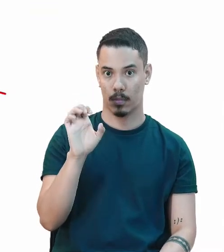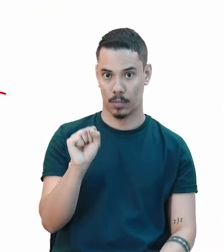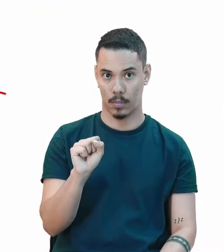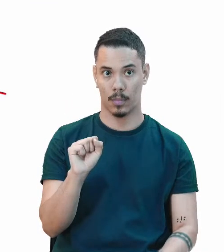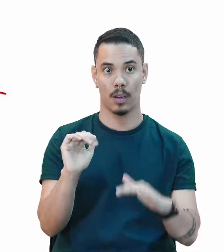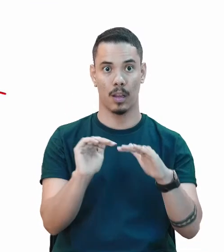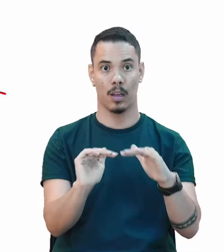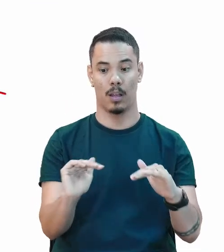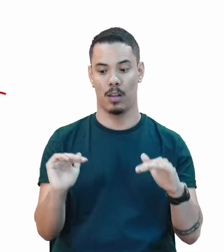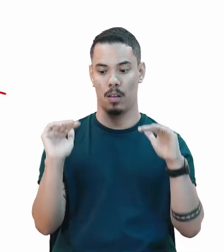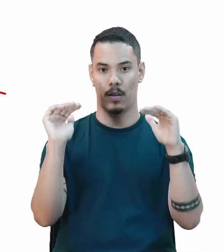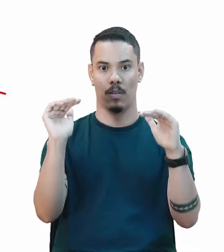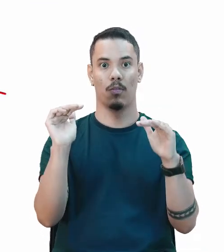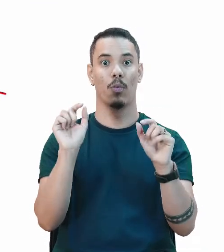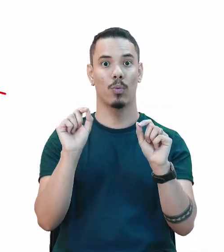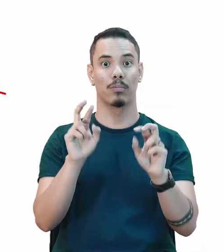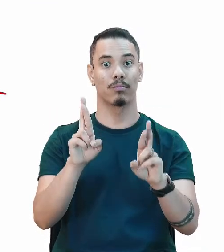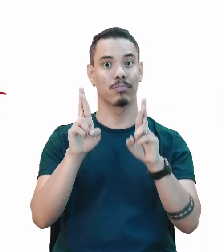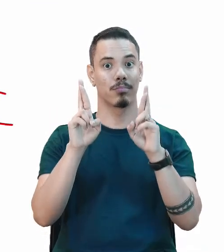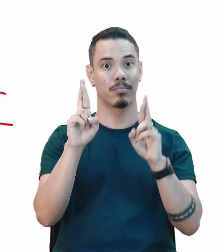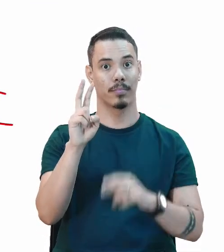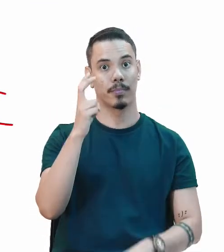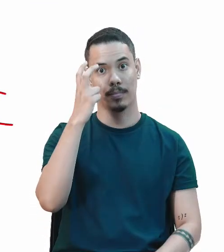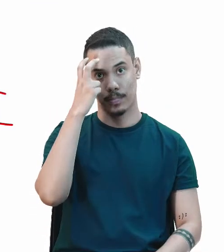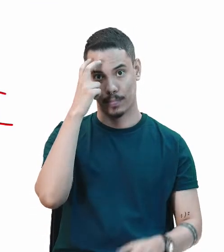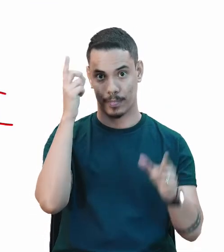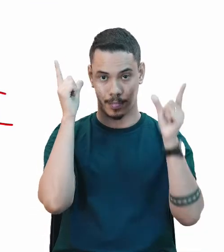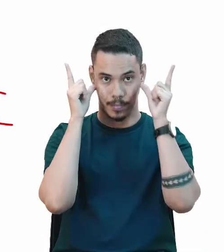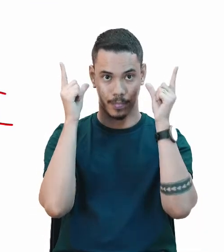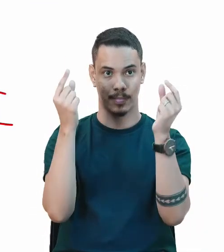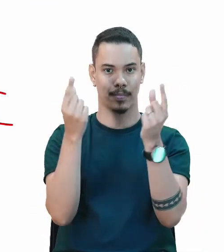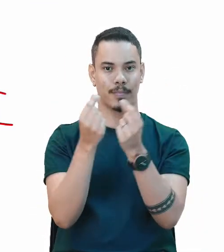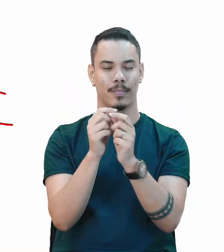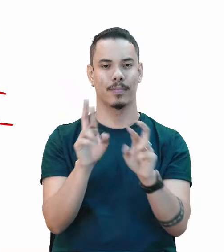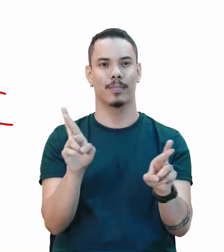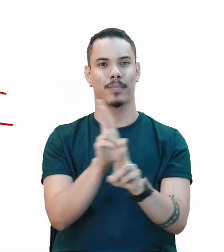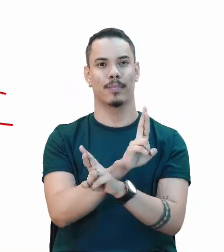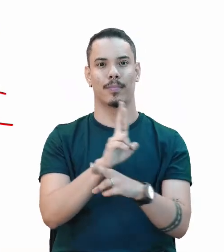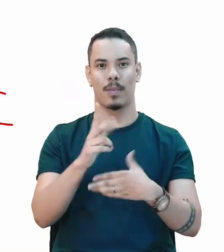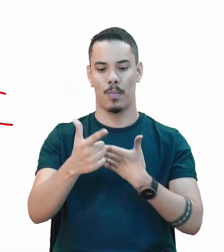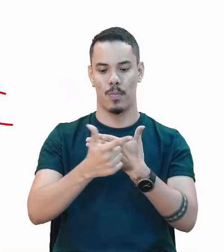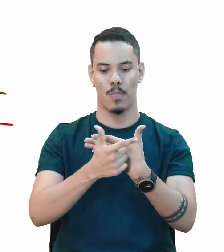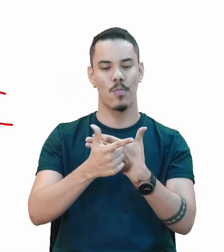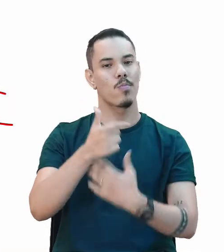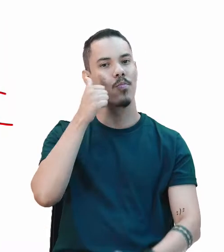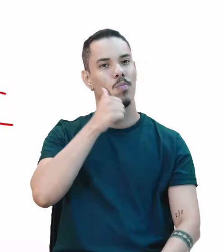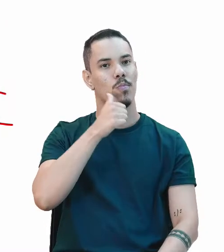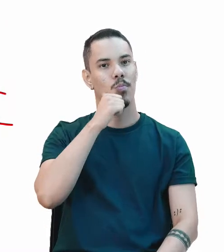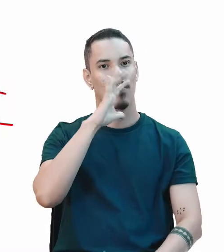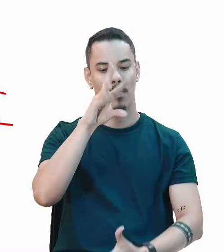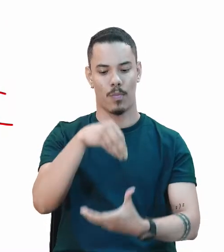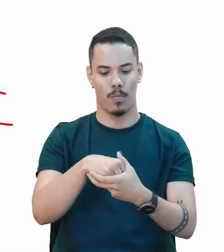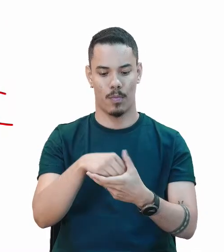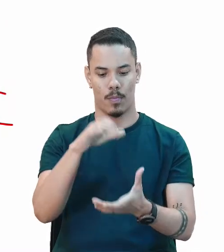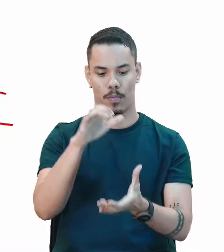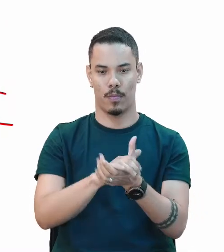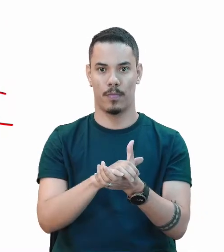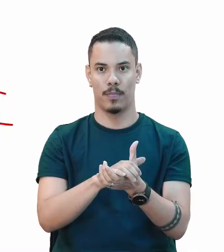elevou as expectativas culturais gregas em relação ao papel das mulheres no